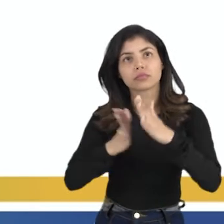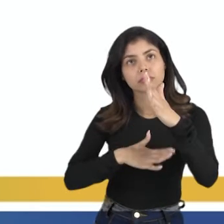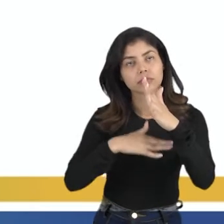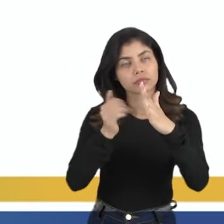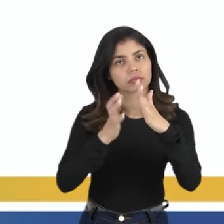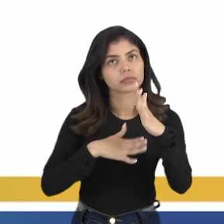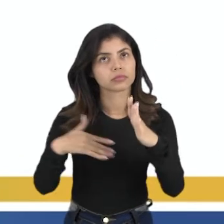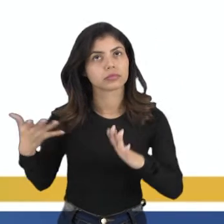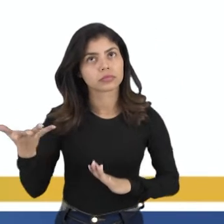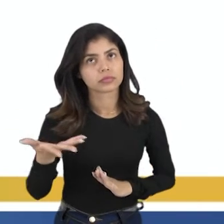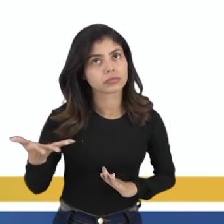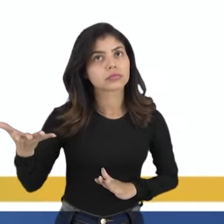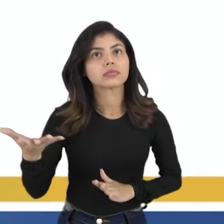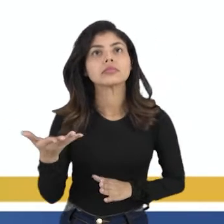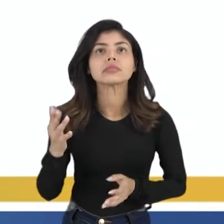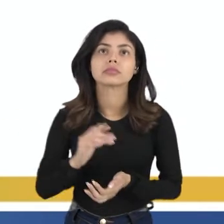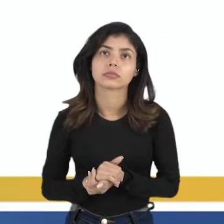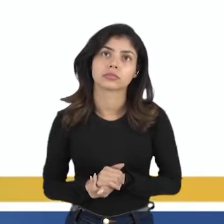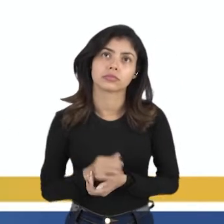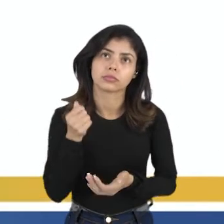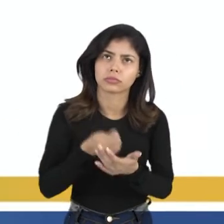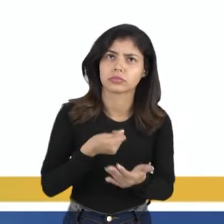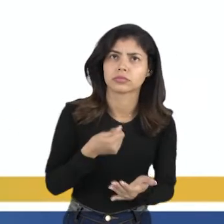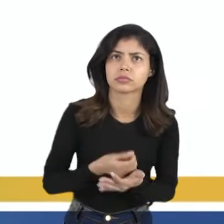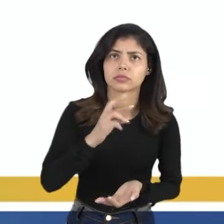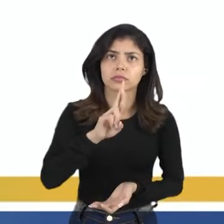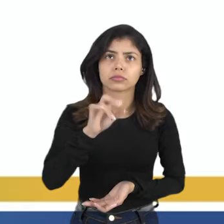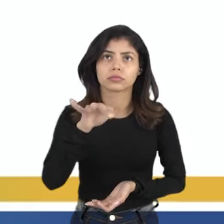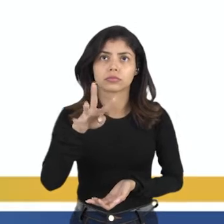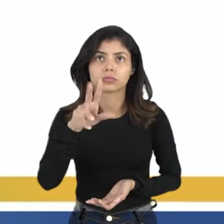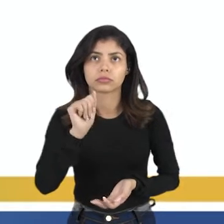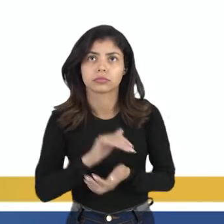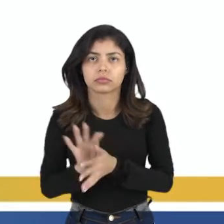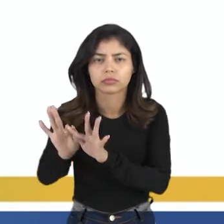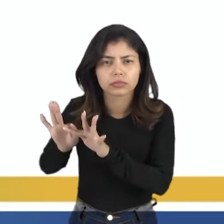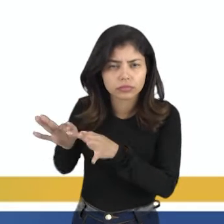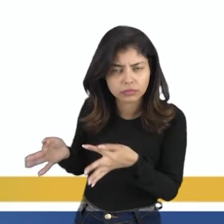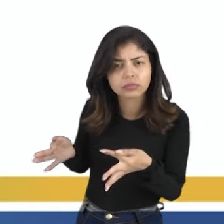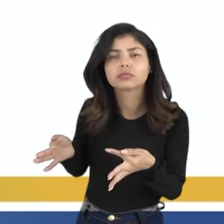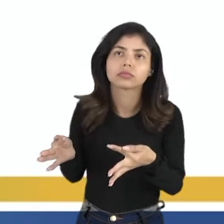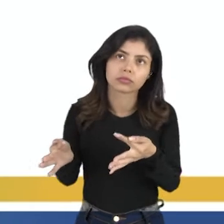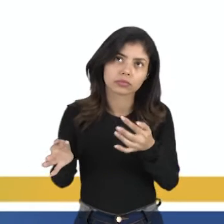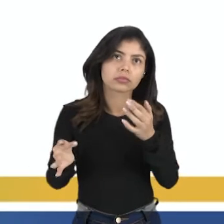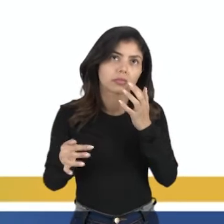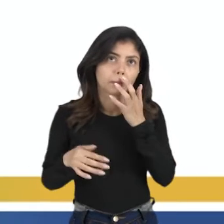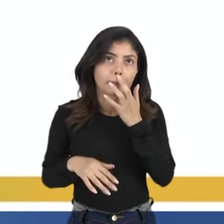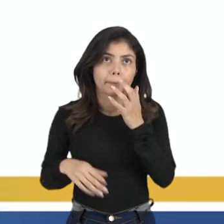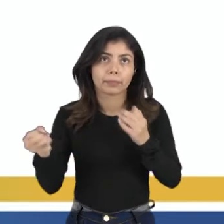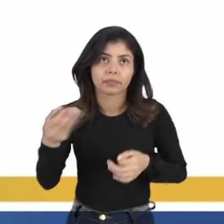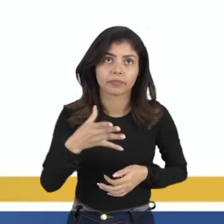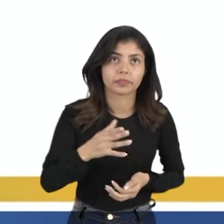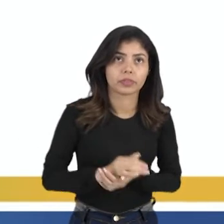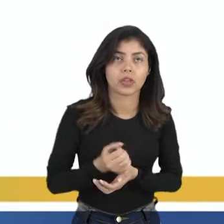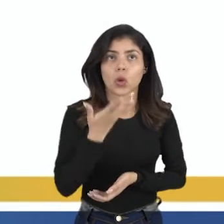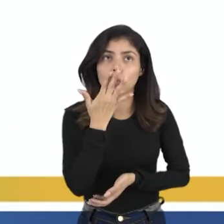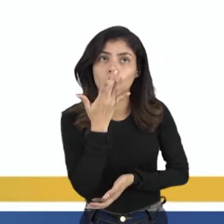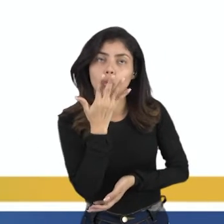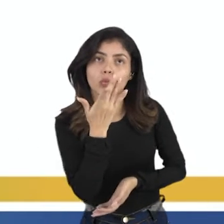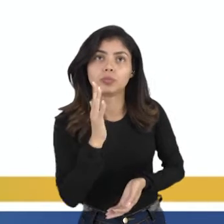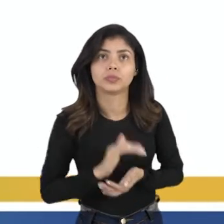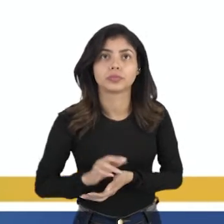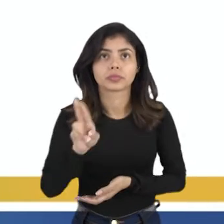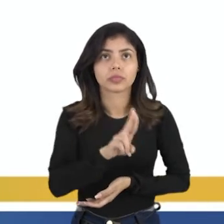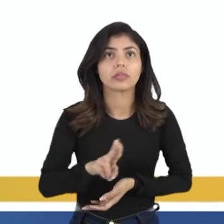fauvismo ele foi um estilo de pintura baseado na intensidade cromática, simplificação das cores